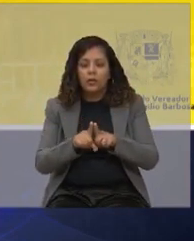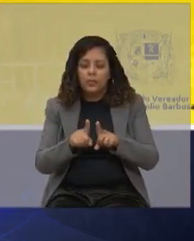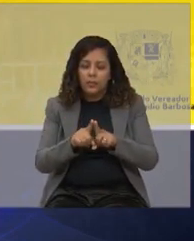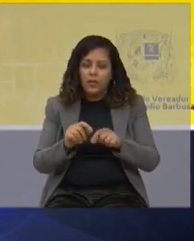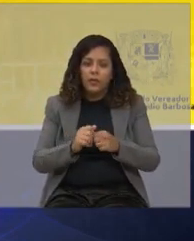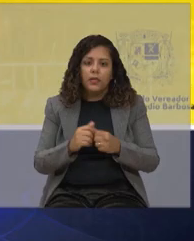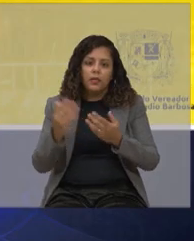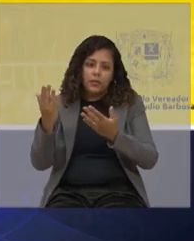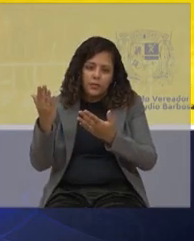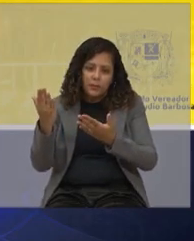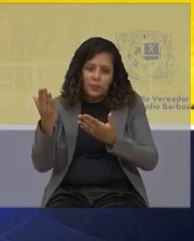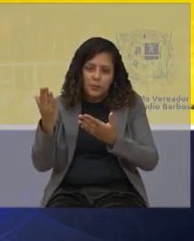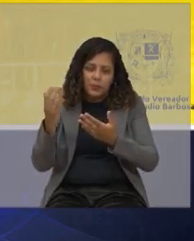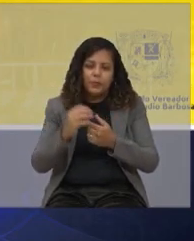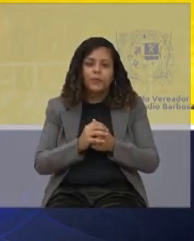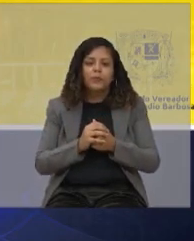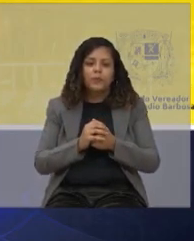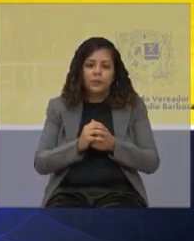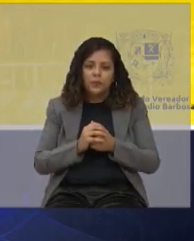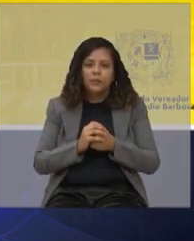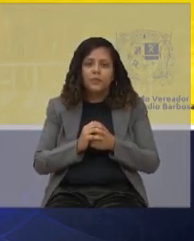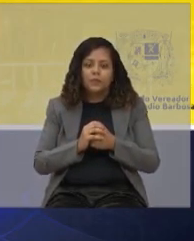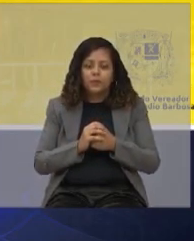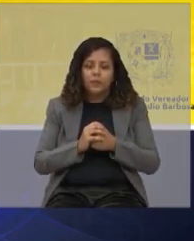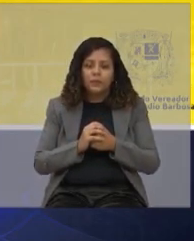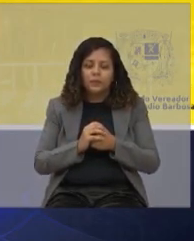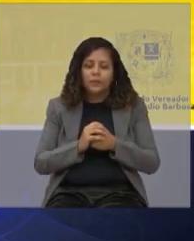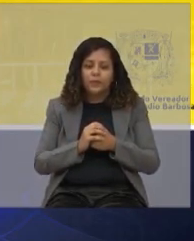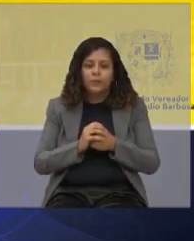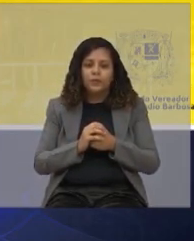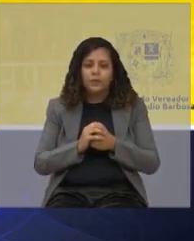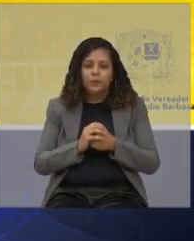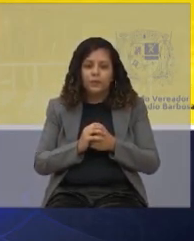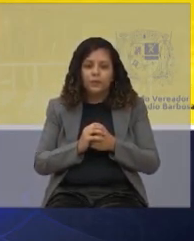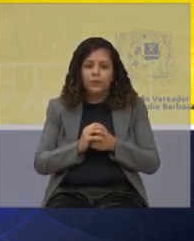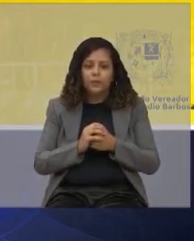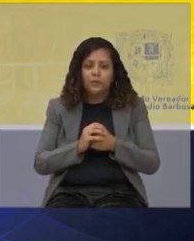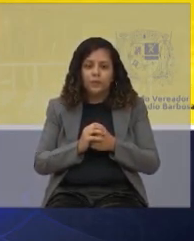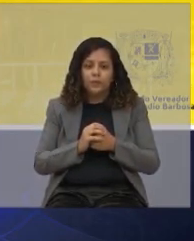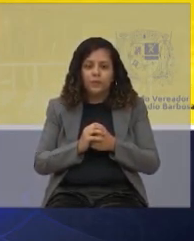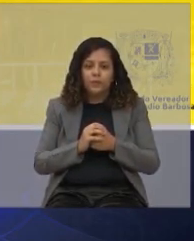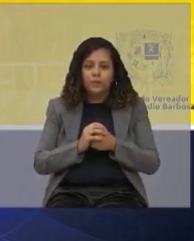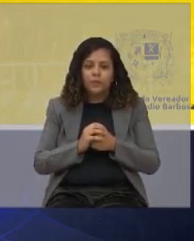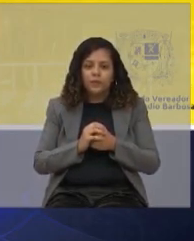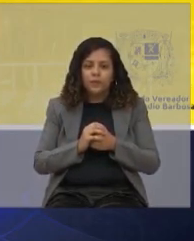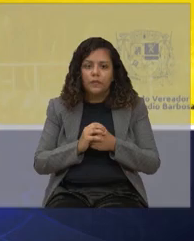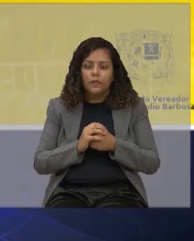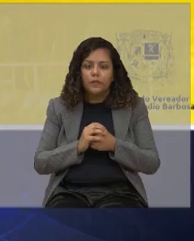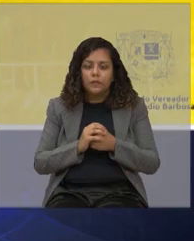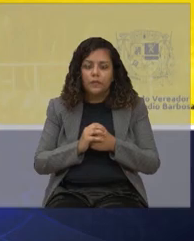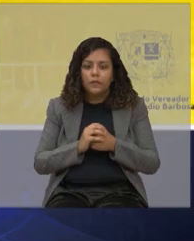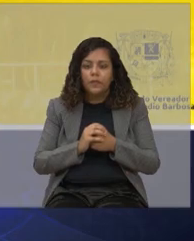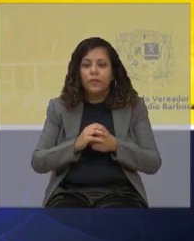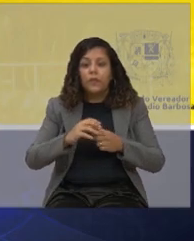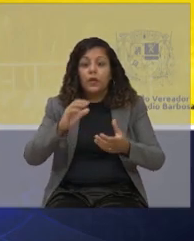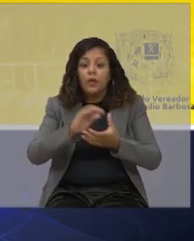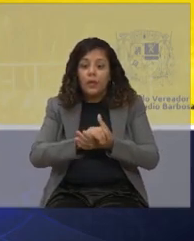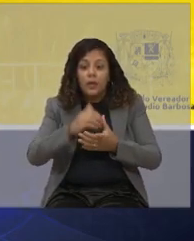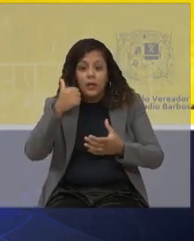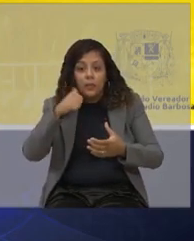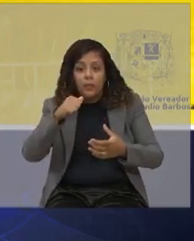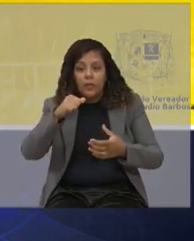municipalde solidariedade EA participação de grupos na doação de alimentos e roupas que serão repassados a entidades sociais